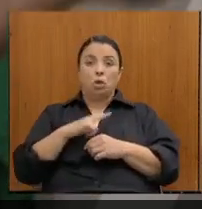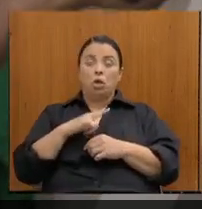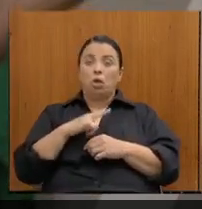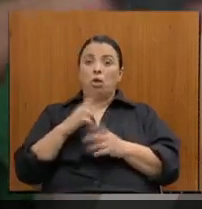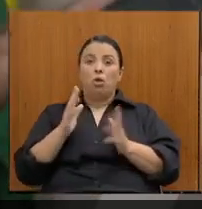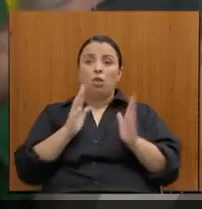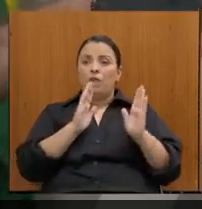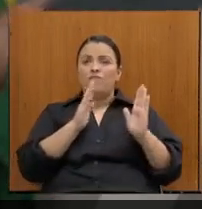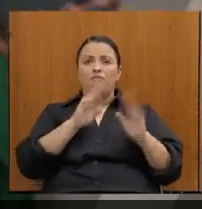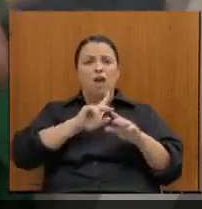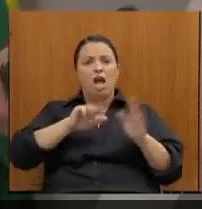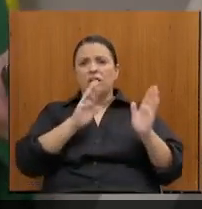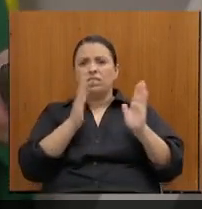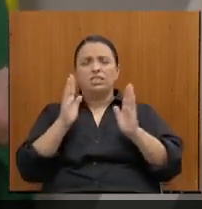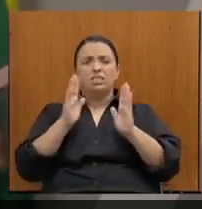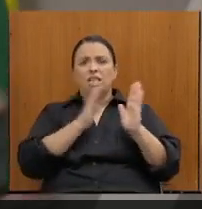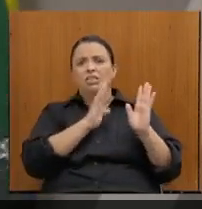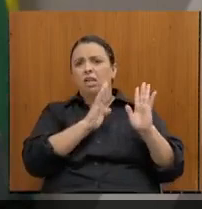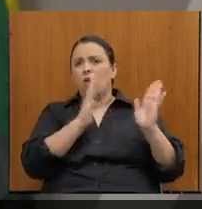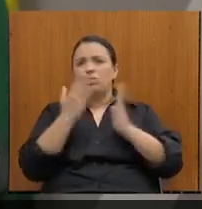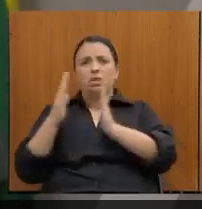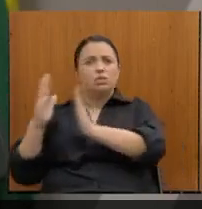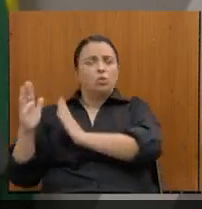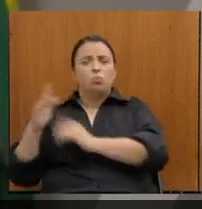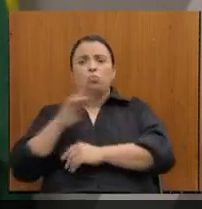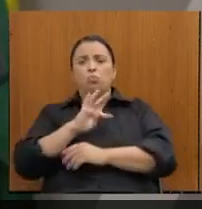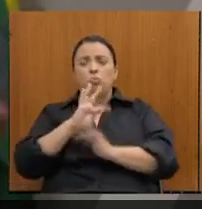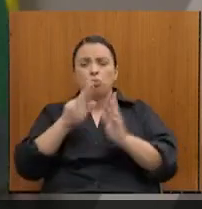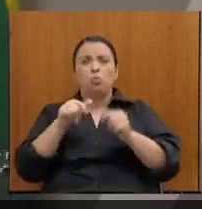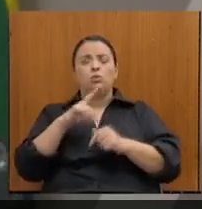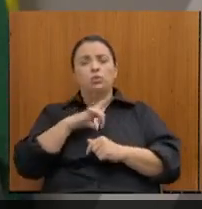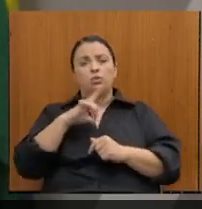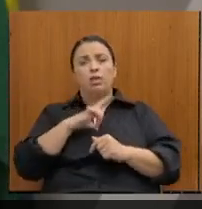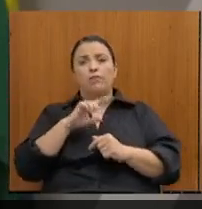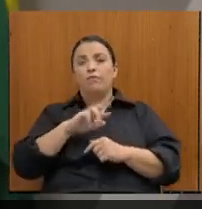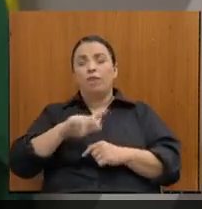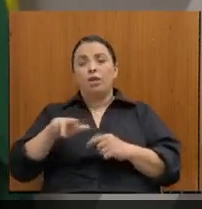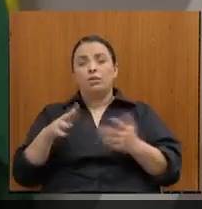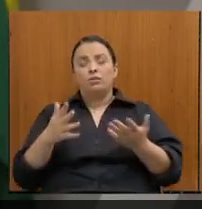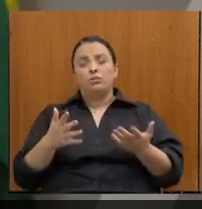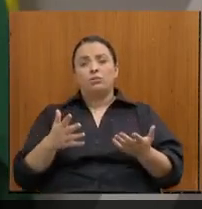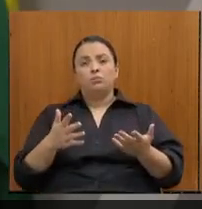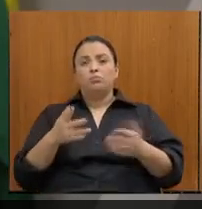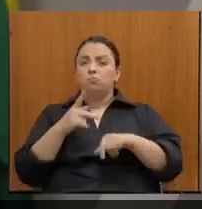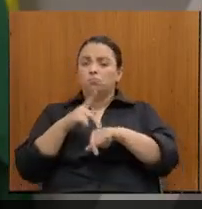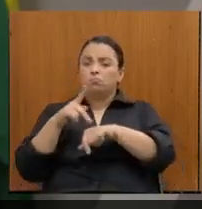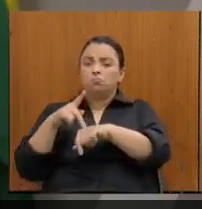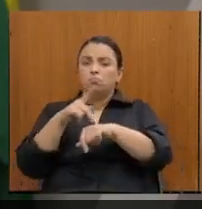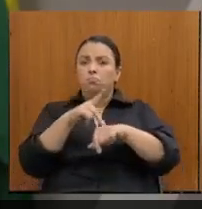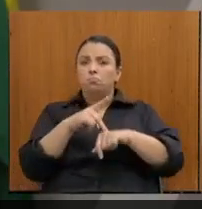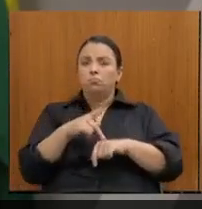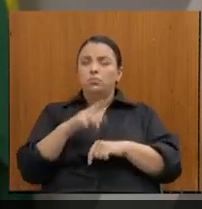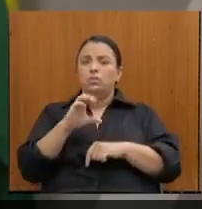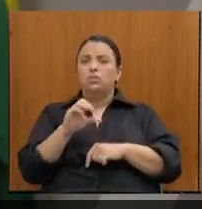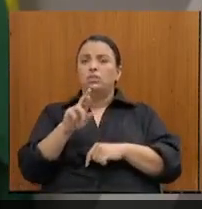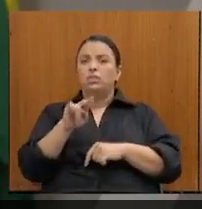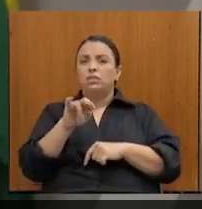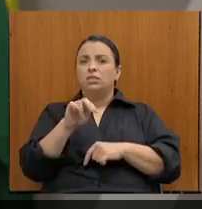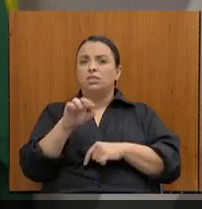norte de Minas Inclusive tem várias EA vida e até agora não entendo porque que nós